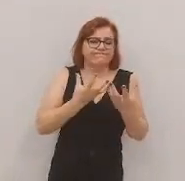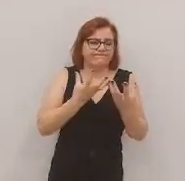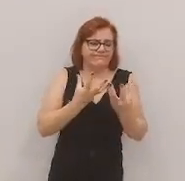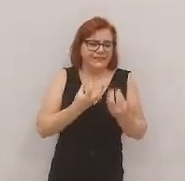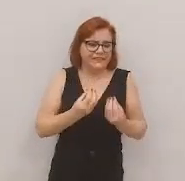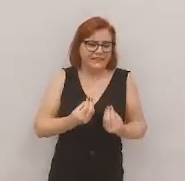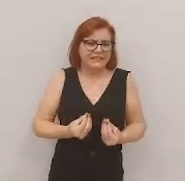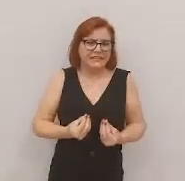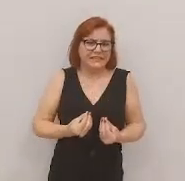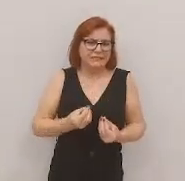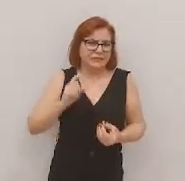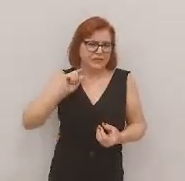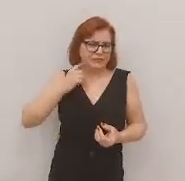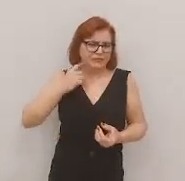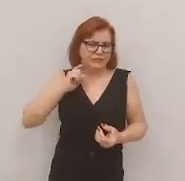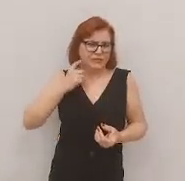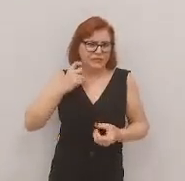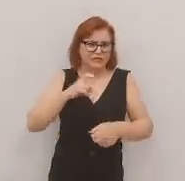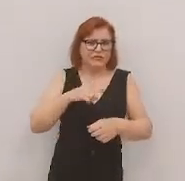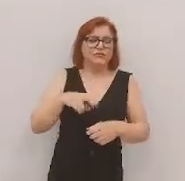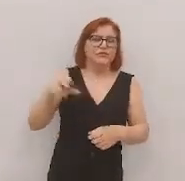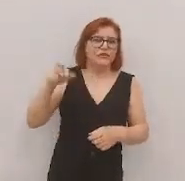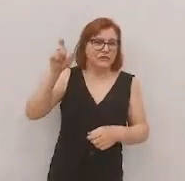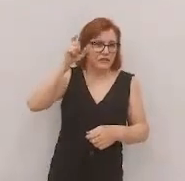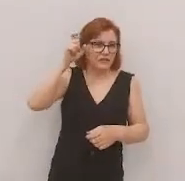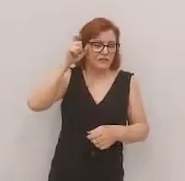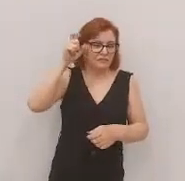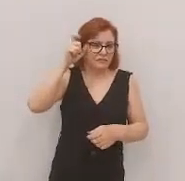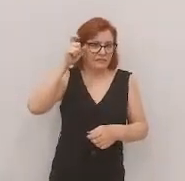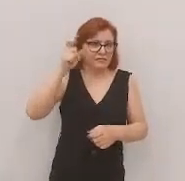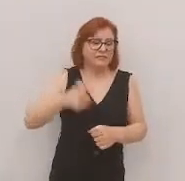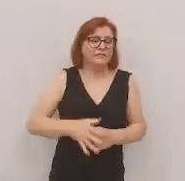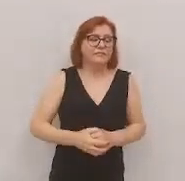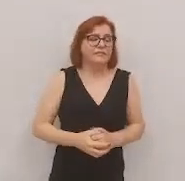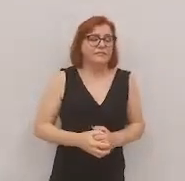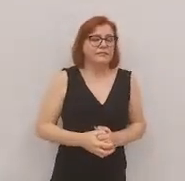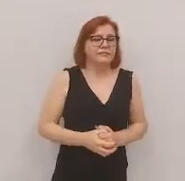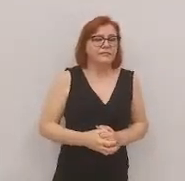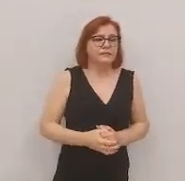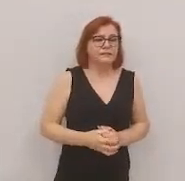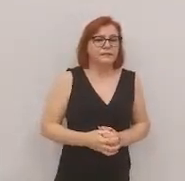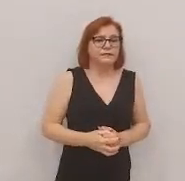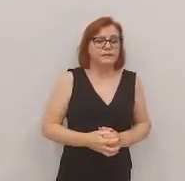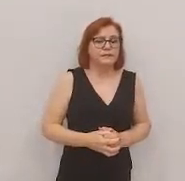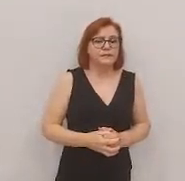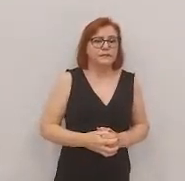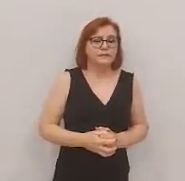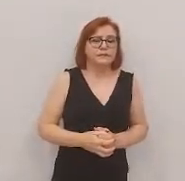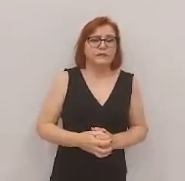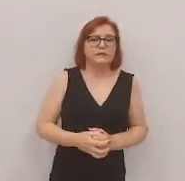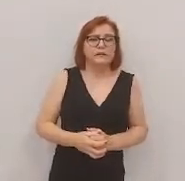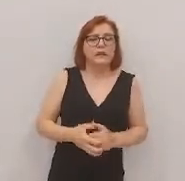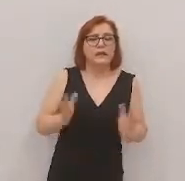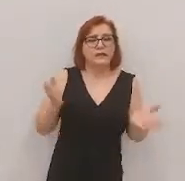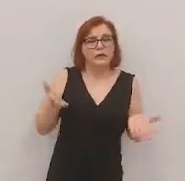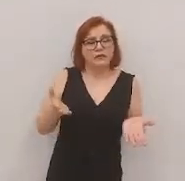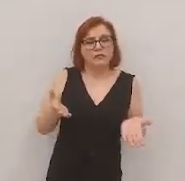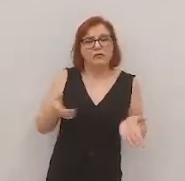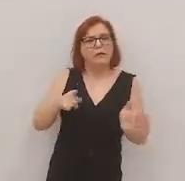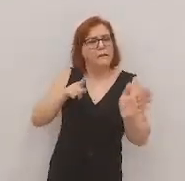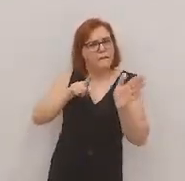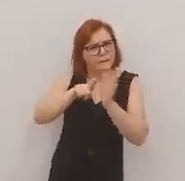E ele corrompeu, fez toda essa situação. Agora eu faço uma pergunta aqui para